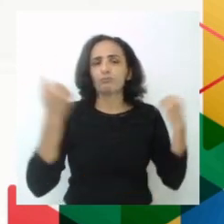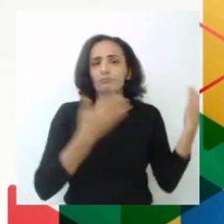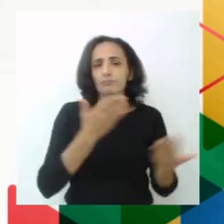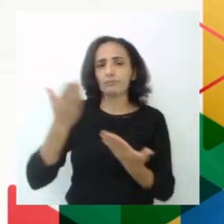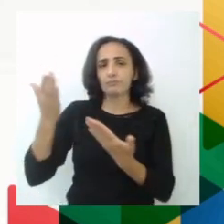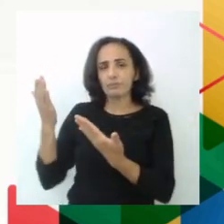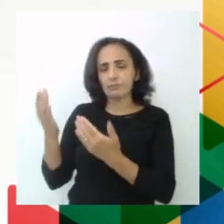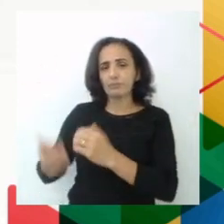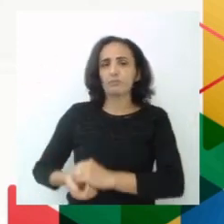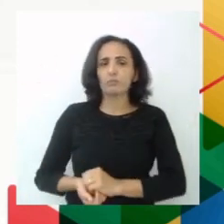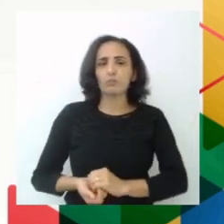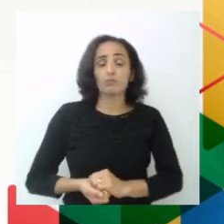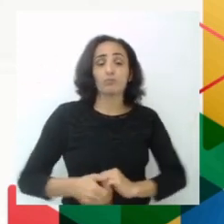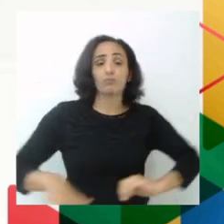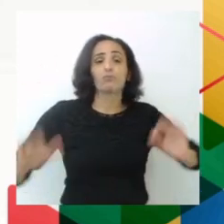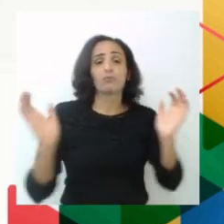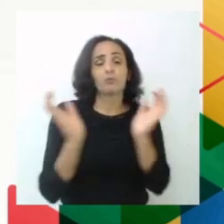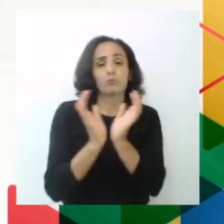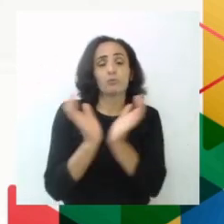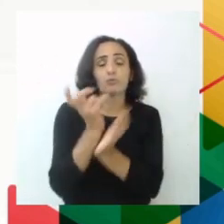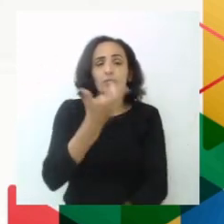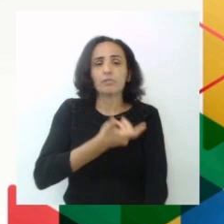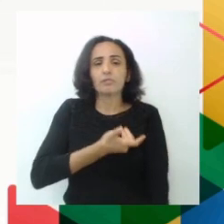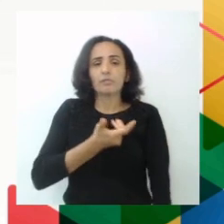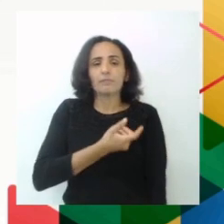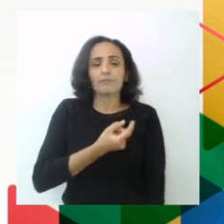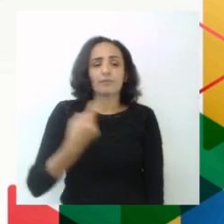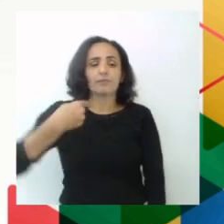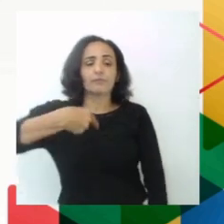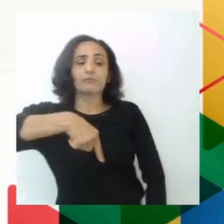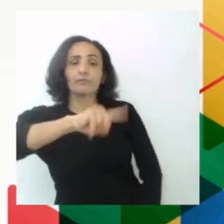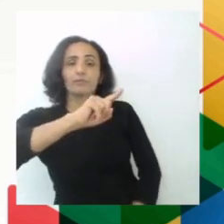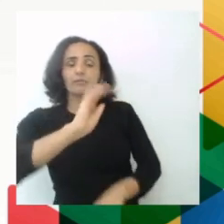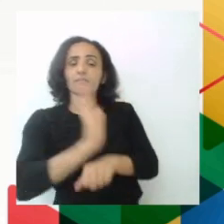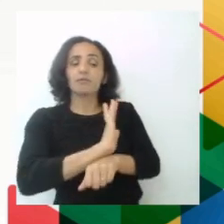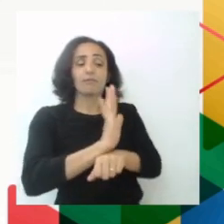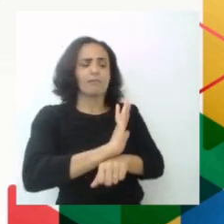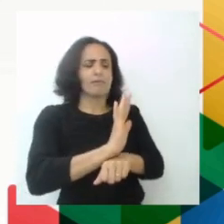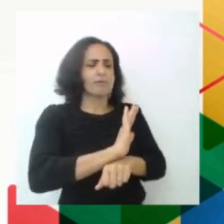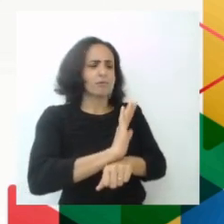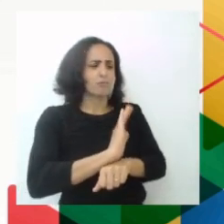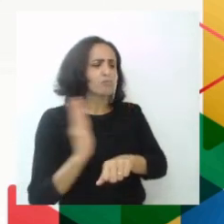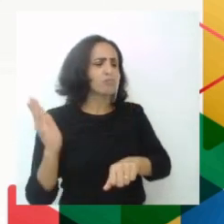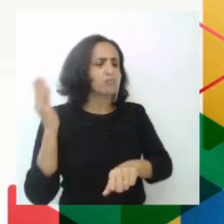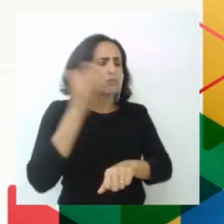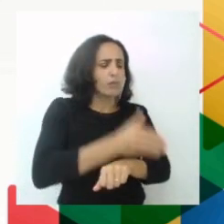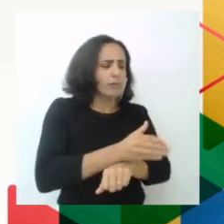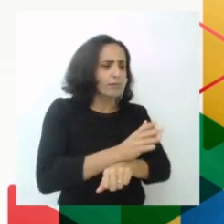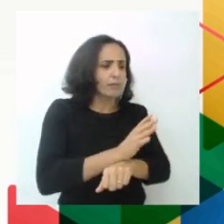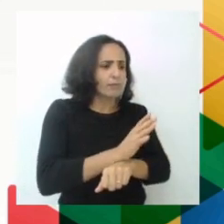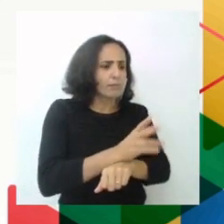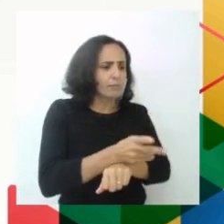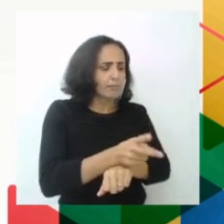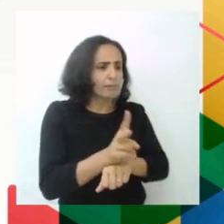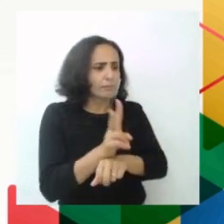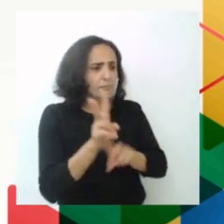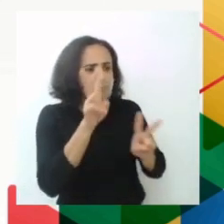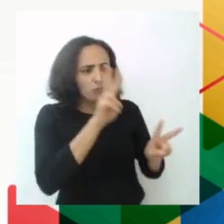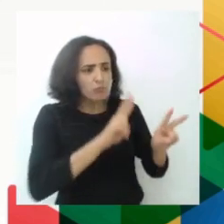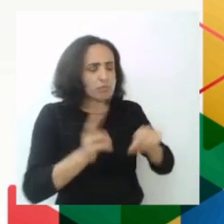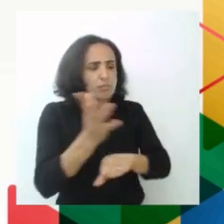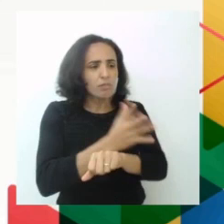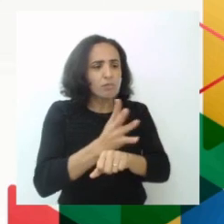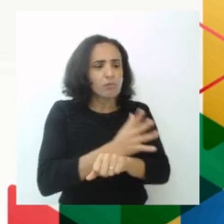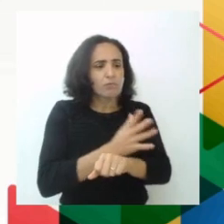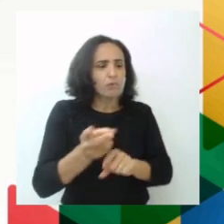aí. Um grupo de amigos vai ao cinema e, ao entrar na sala de exibição do filme,